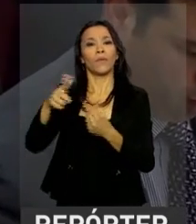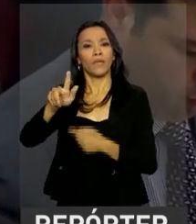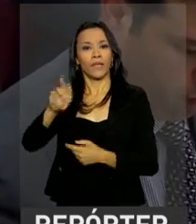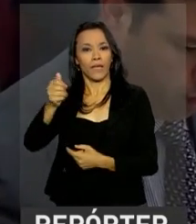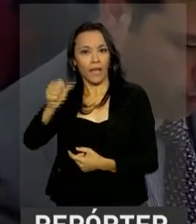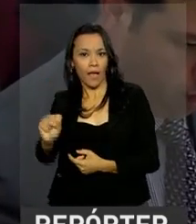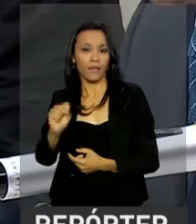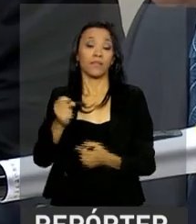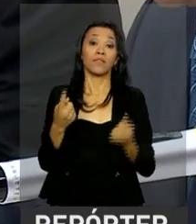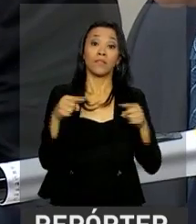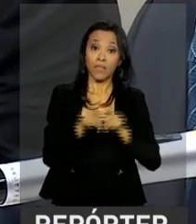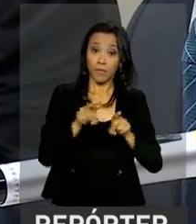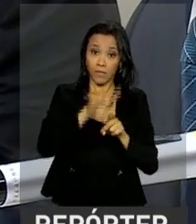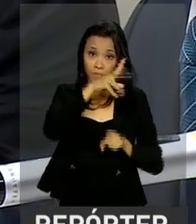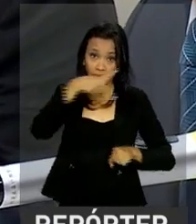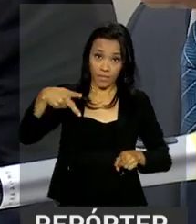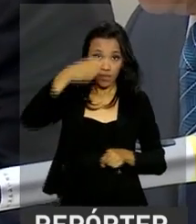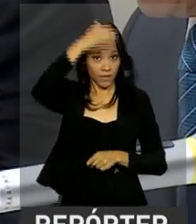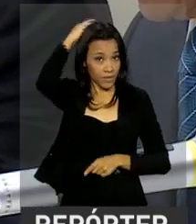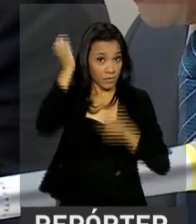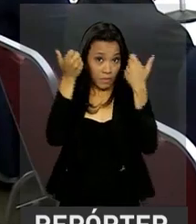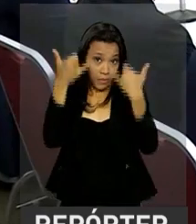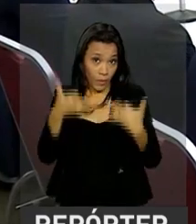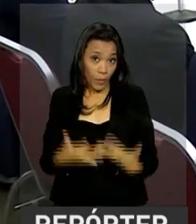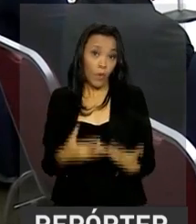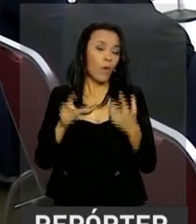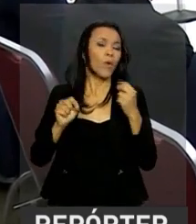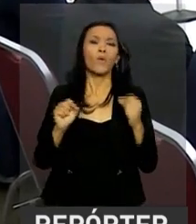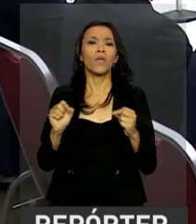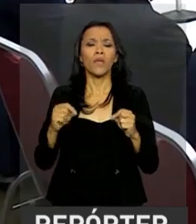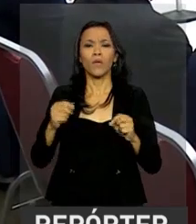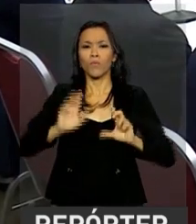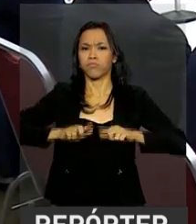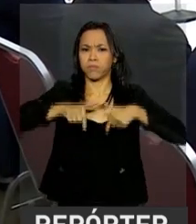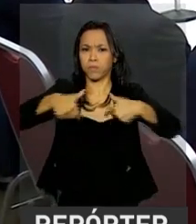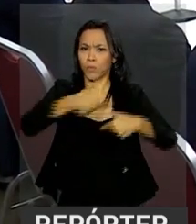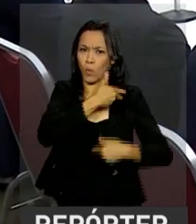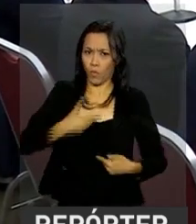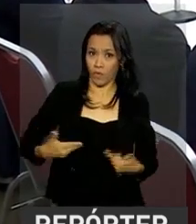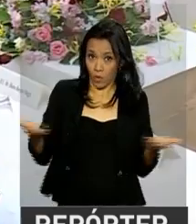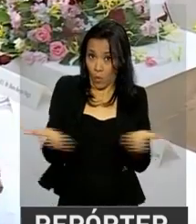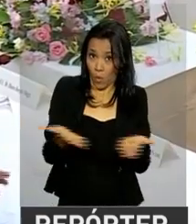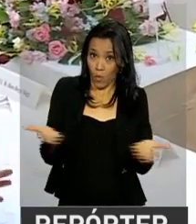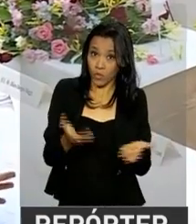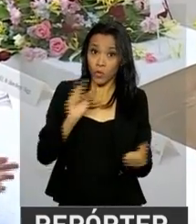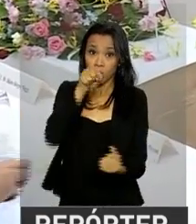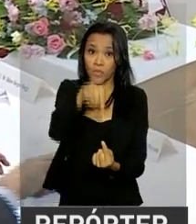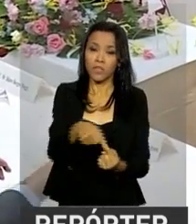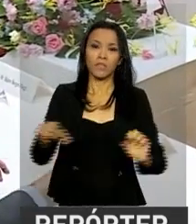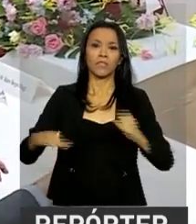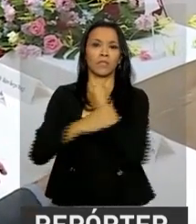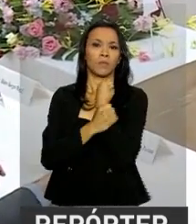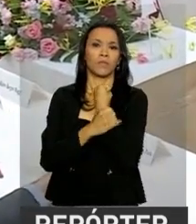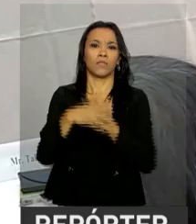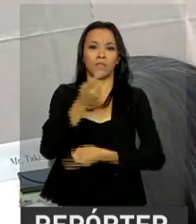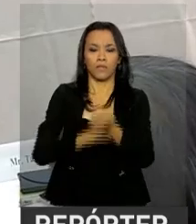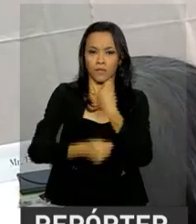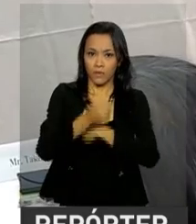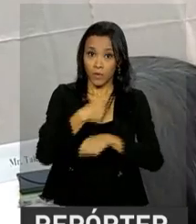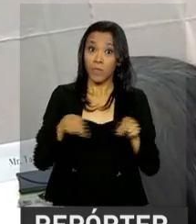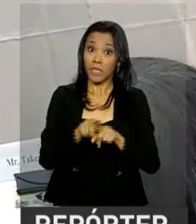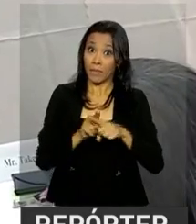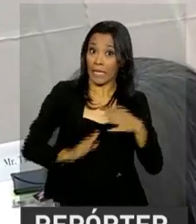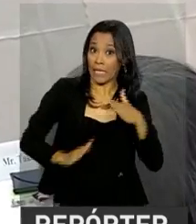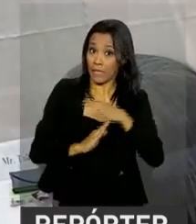Temer ainda destacou as medidas que o atual governo vem colocando em prática para garantir estabilidade econômica, como o limite dos